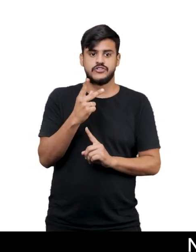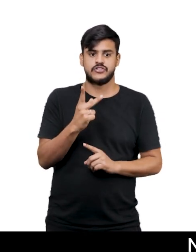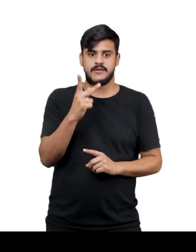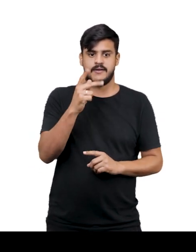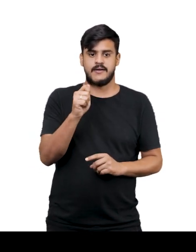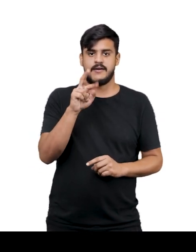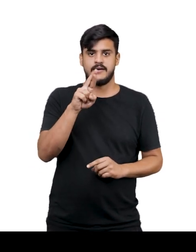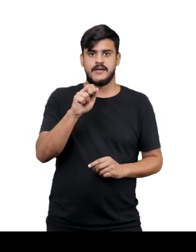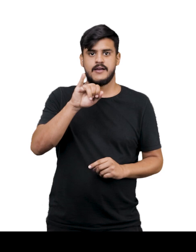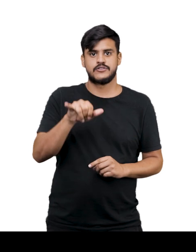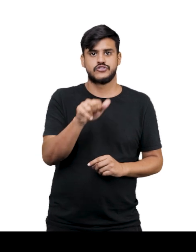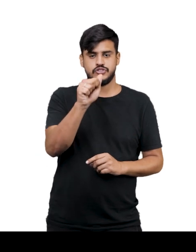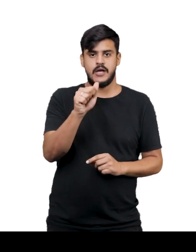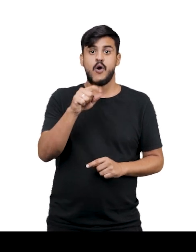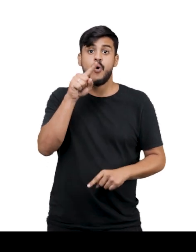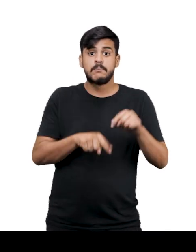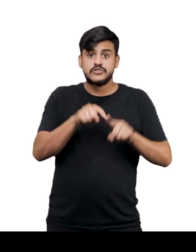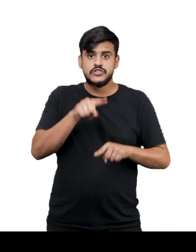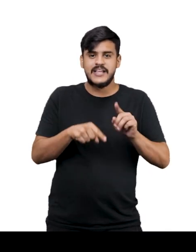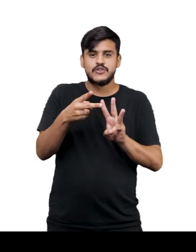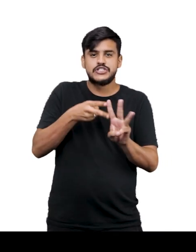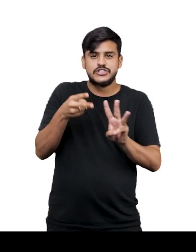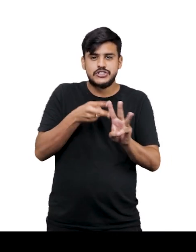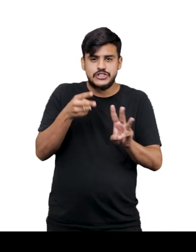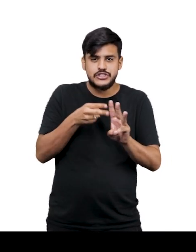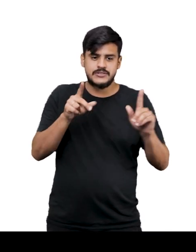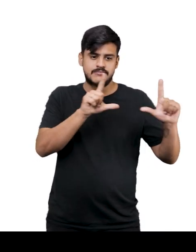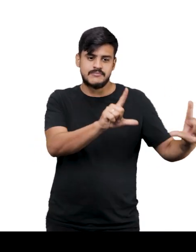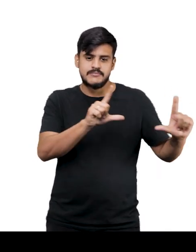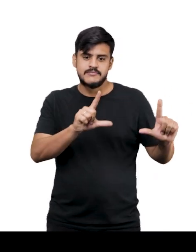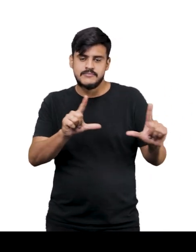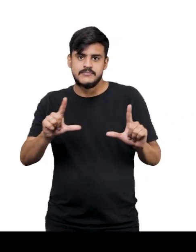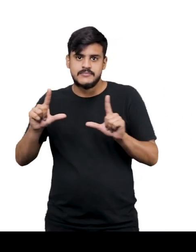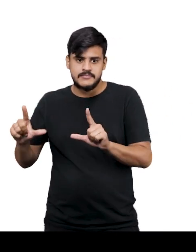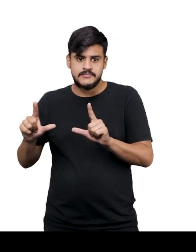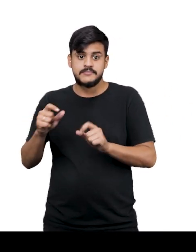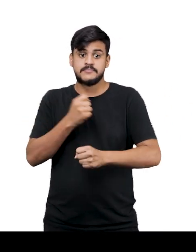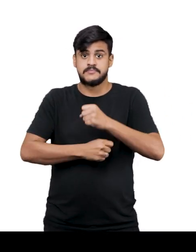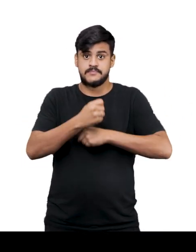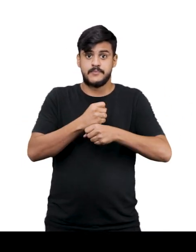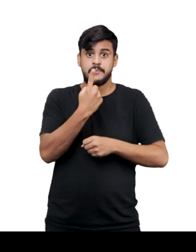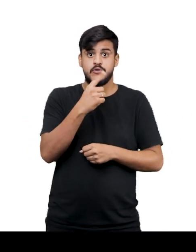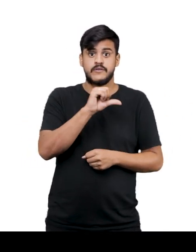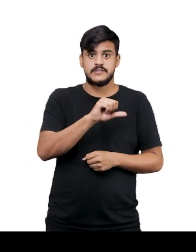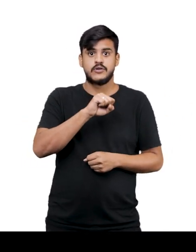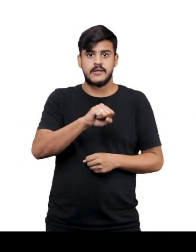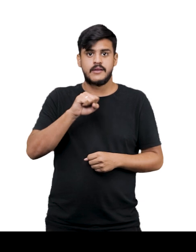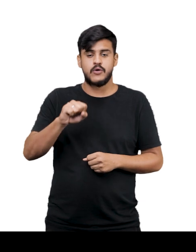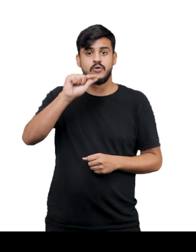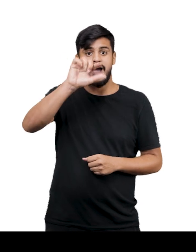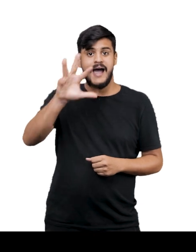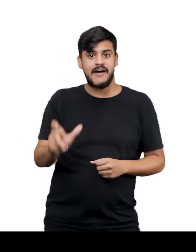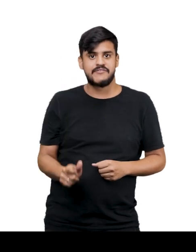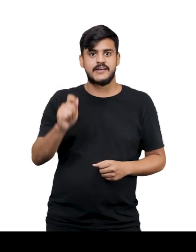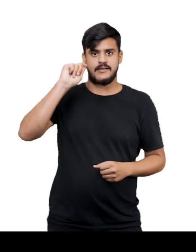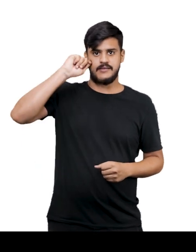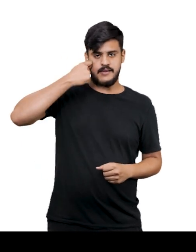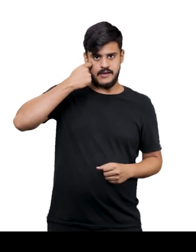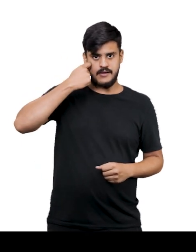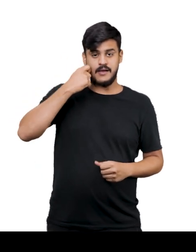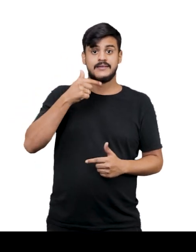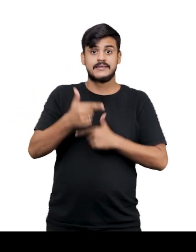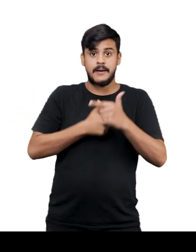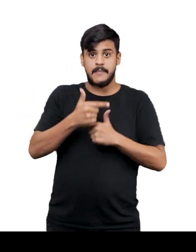Carajá, com objetos indígenas instalados nos cavaletes de vidro, e em 1988, África